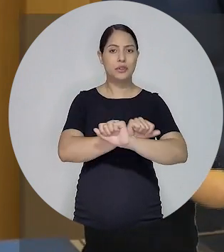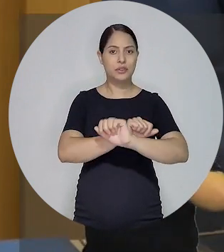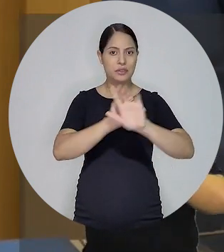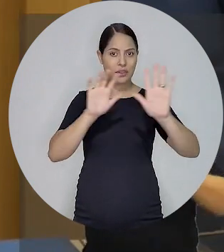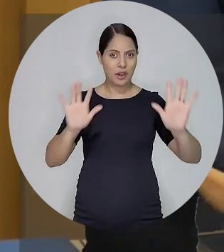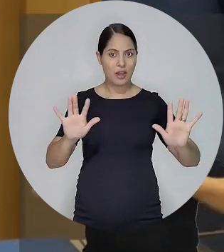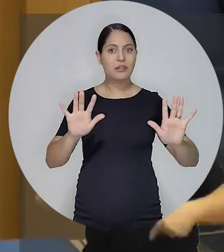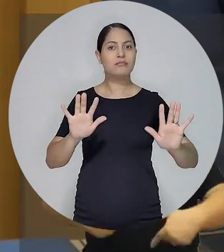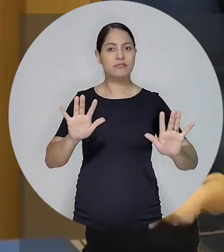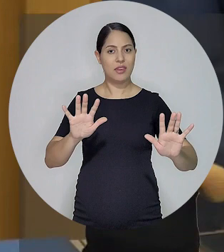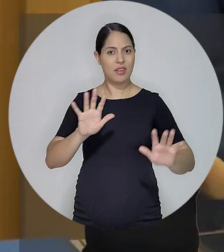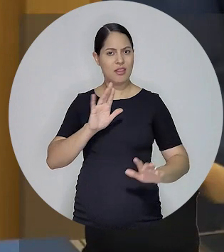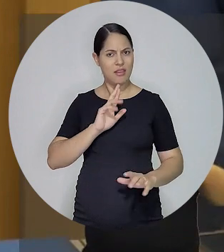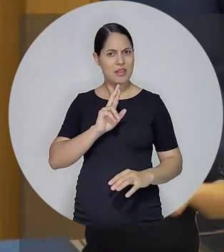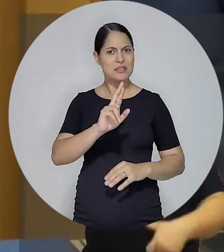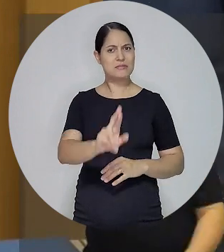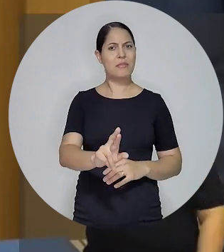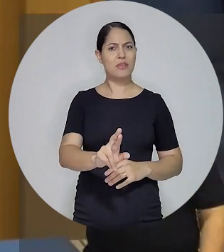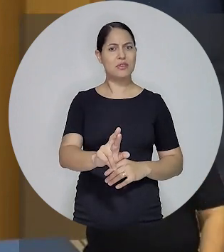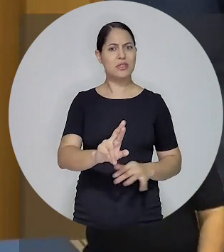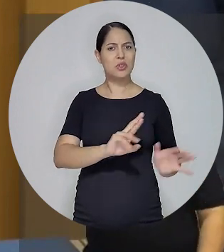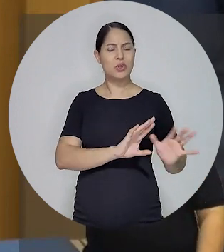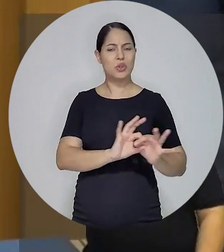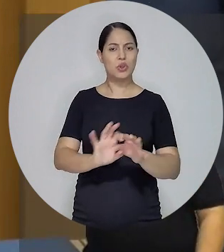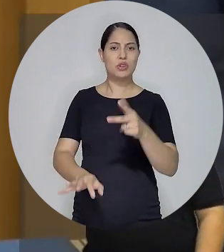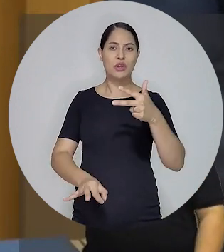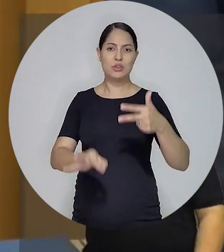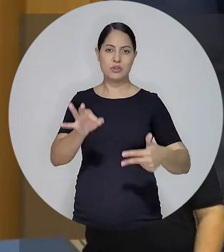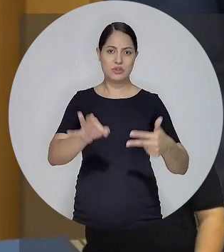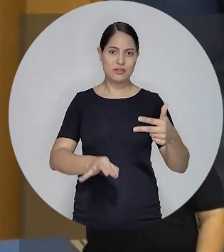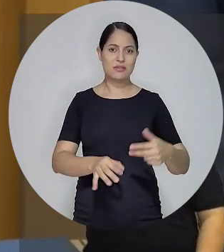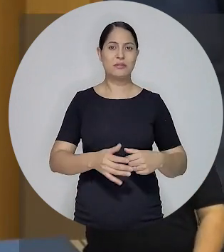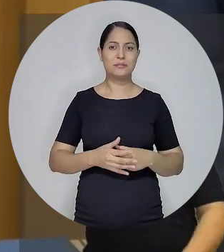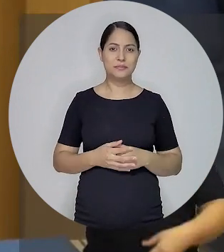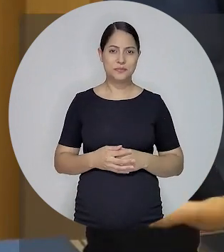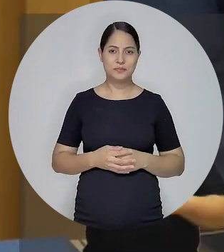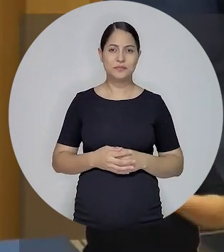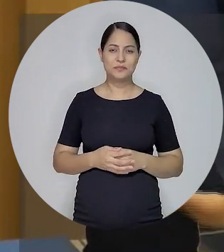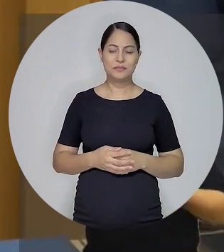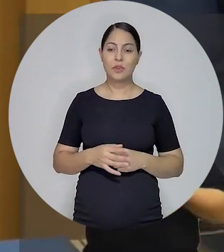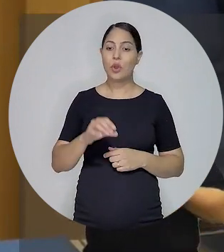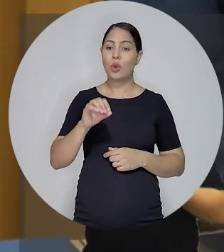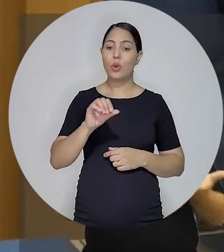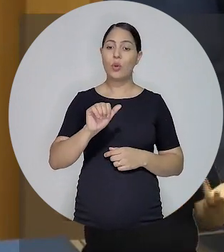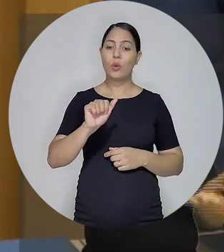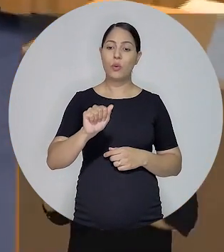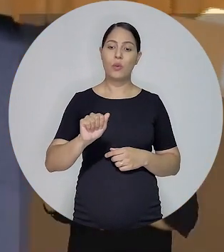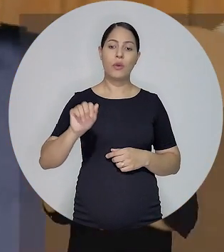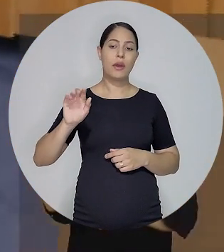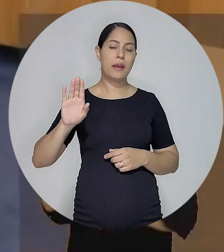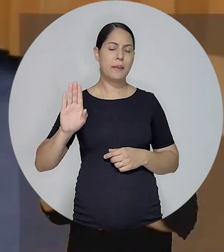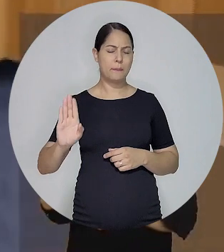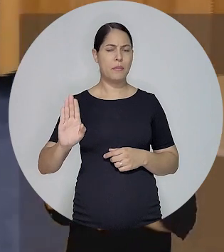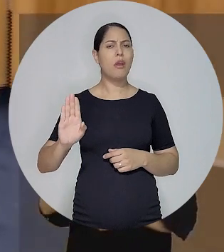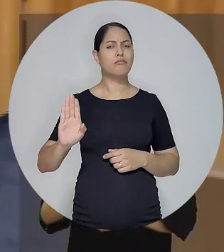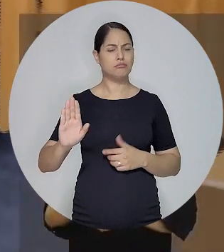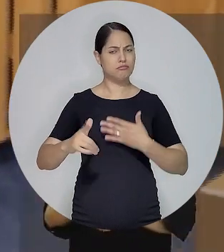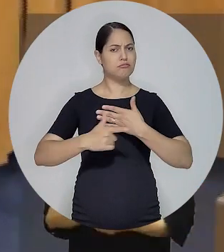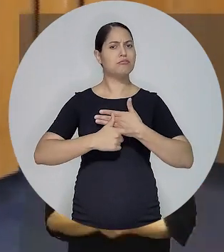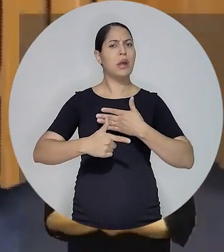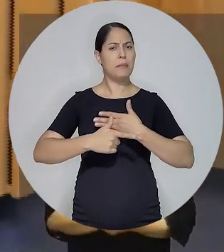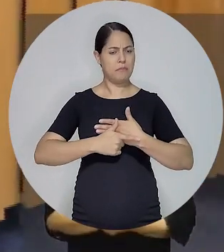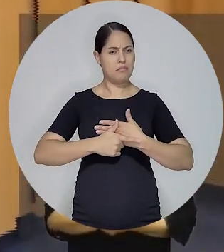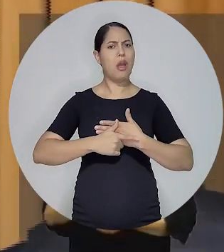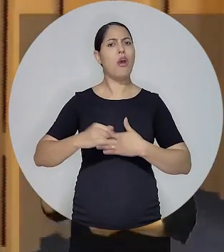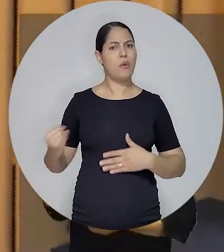do Trabalho na entrega de resultados aos jurisdicionados. A OAB,